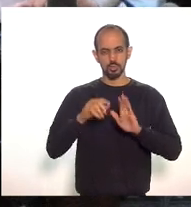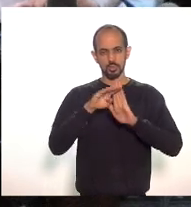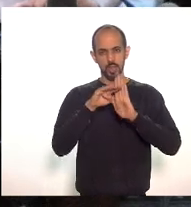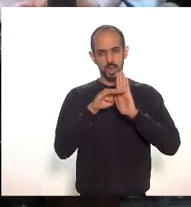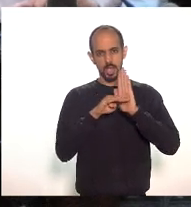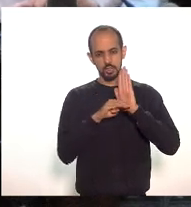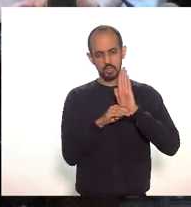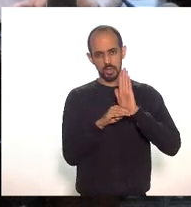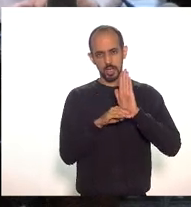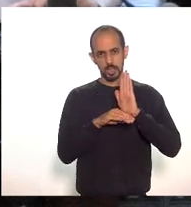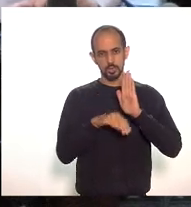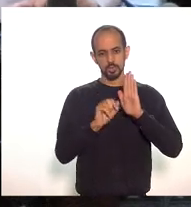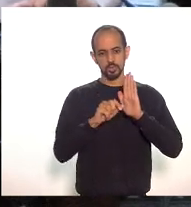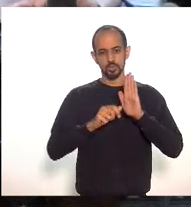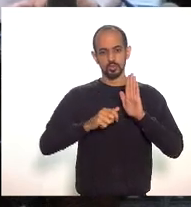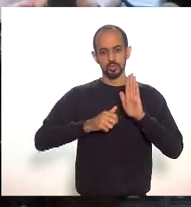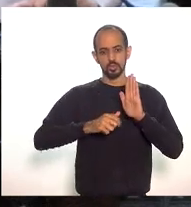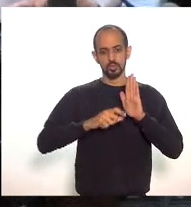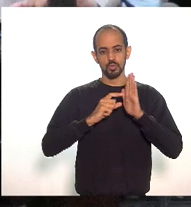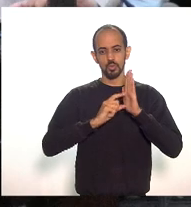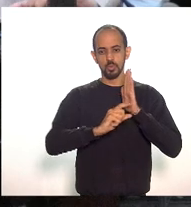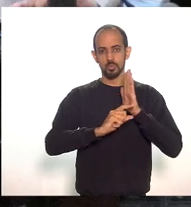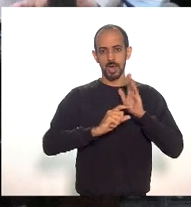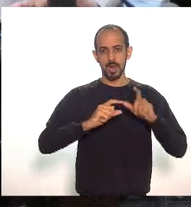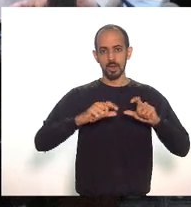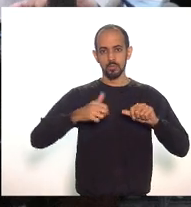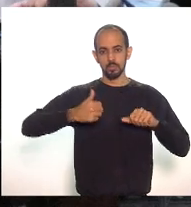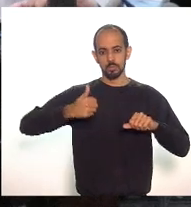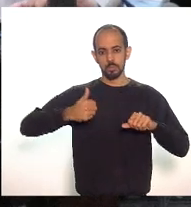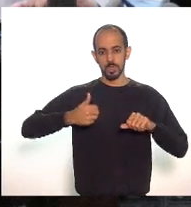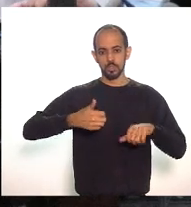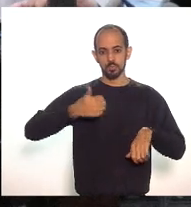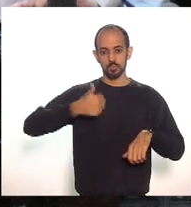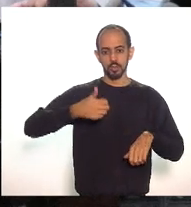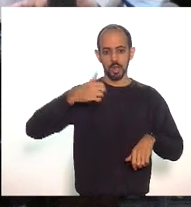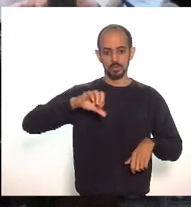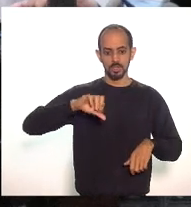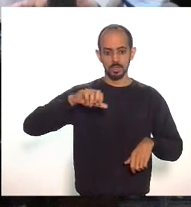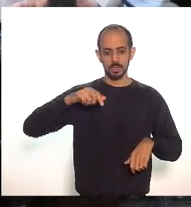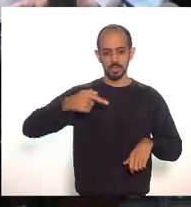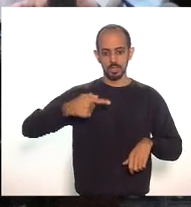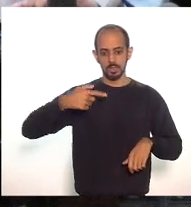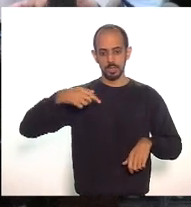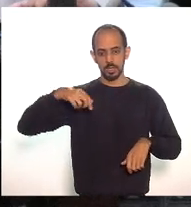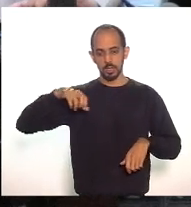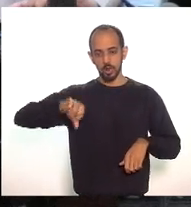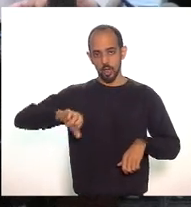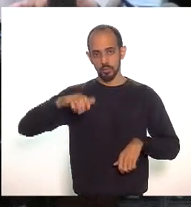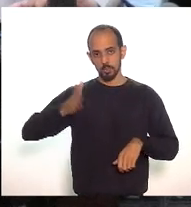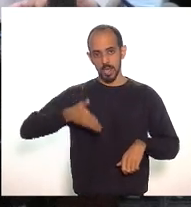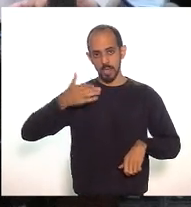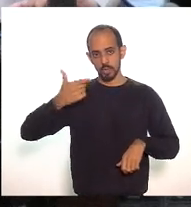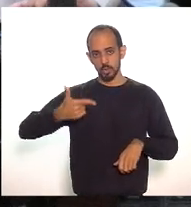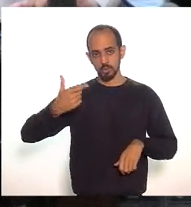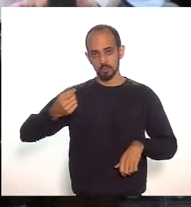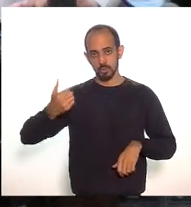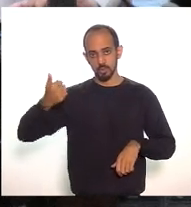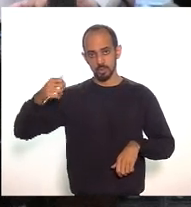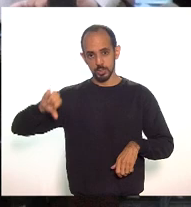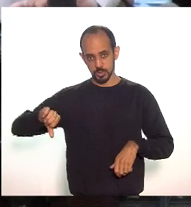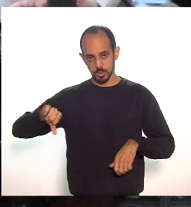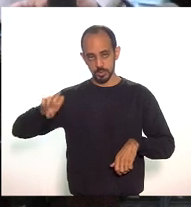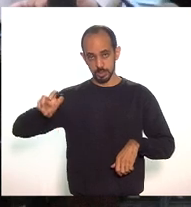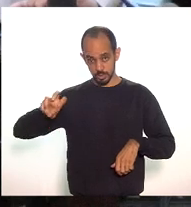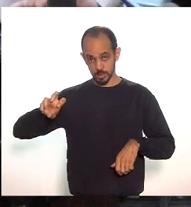inciso 1º do artigo 2º da lei complementar 6979/2015 pareceres da comissão